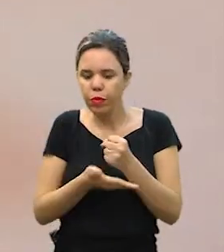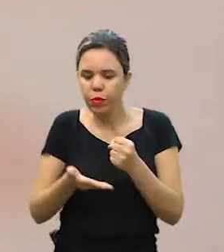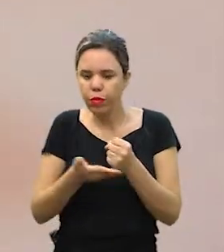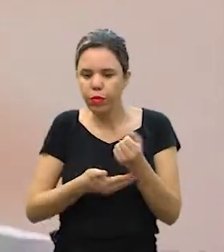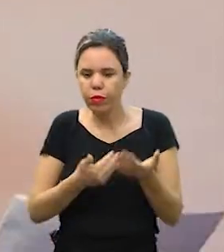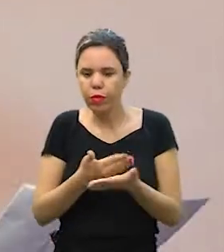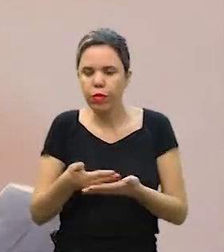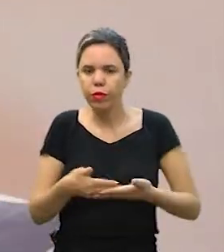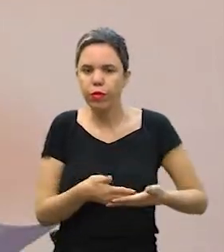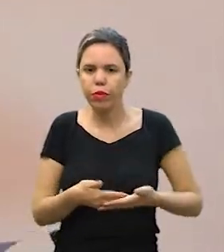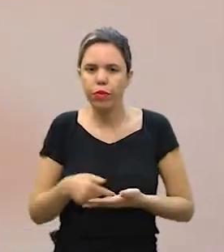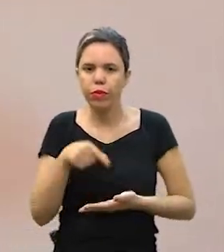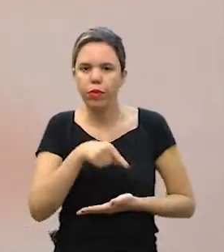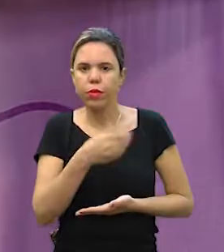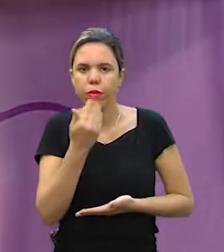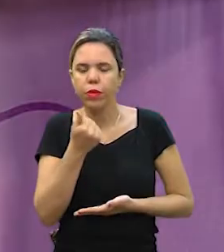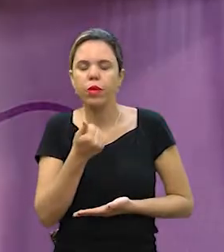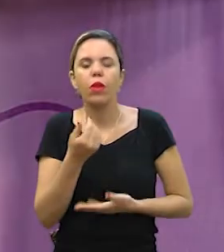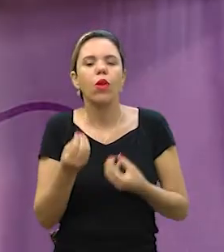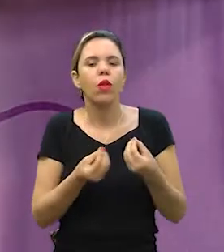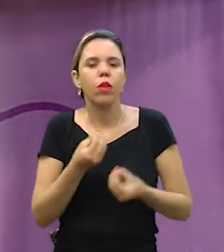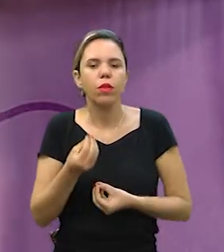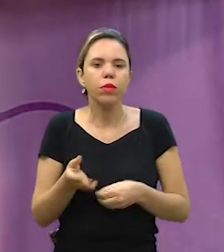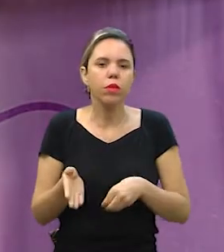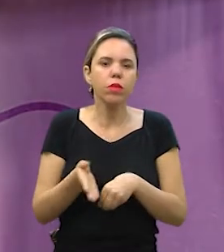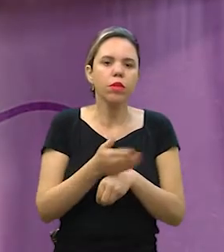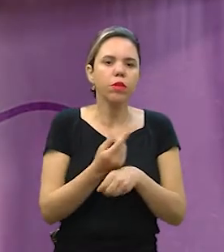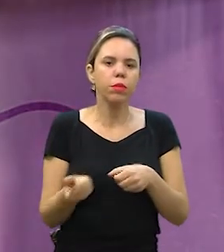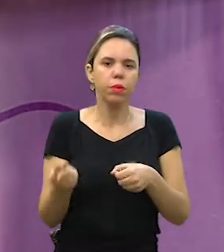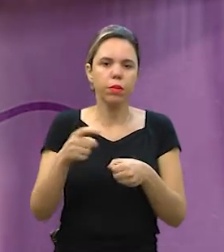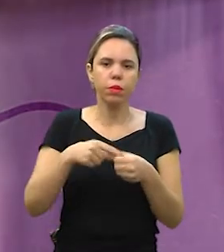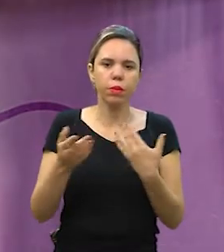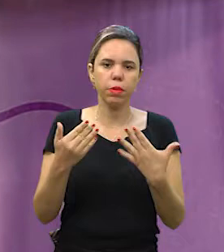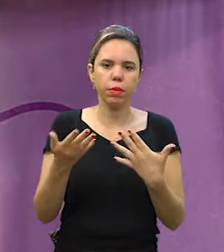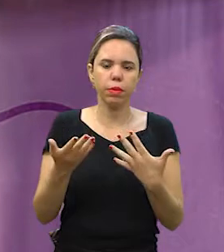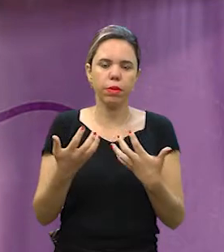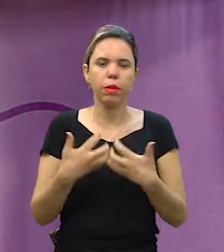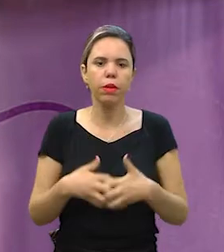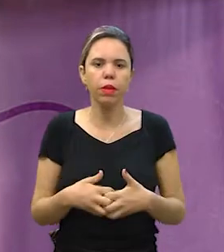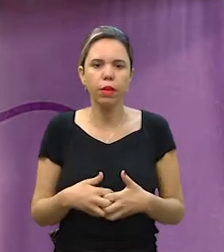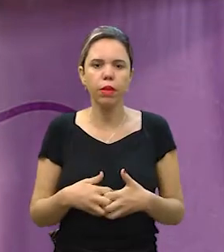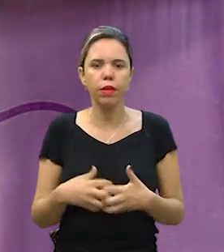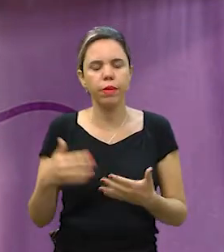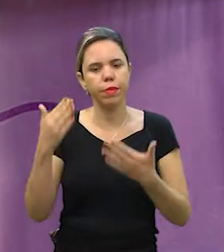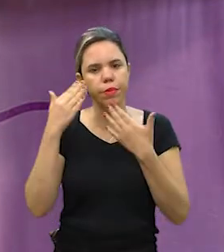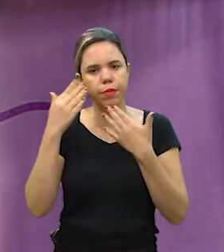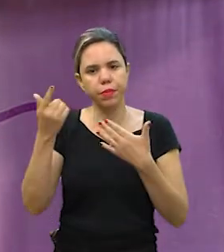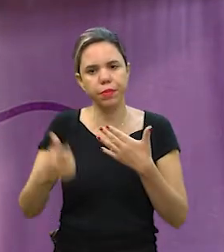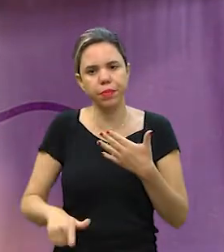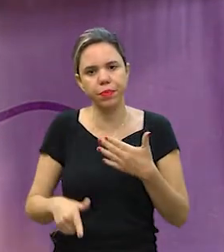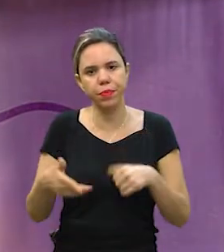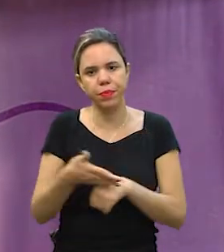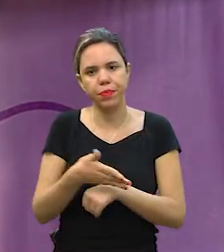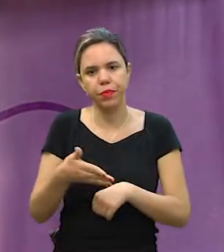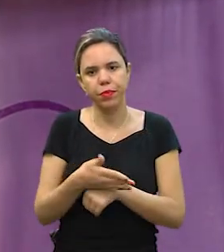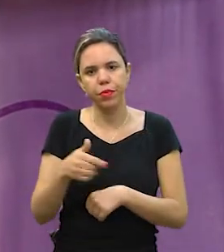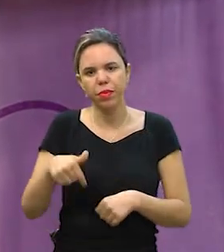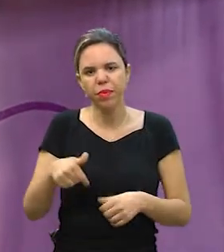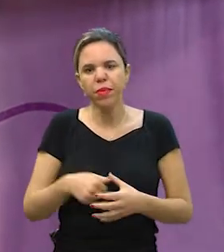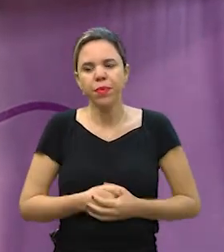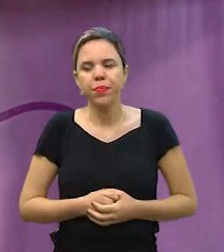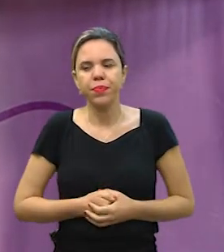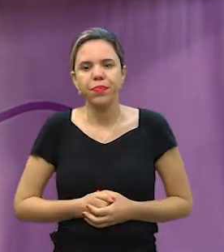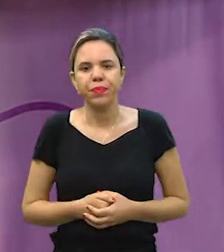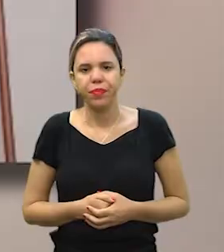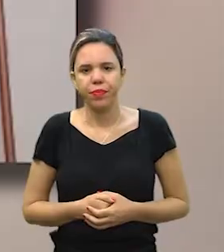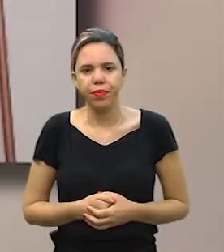introdução alimentar nos bebês. Ticiane, antes de voltar a bater o nosso papo, eu quero agradecer novamente a sua